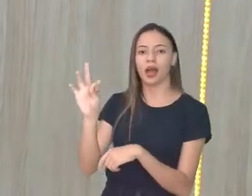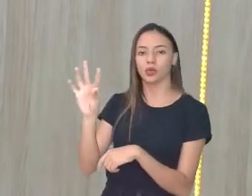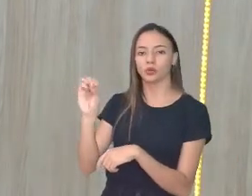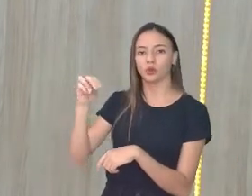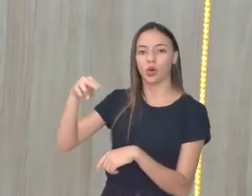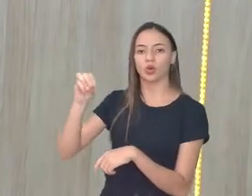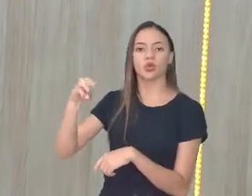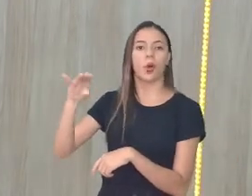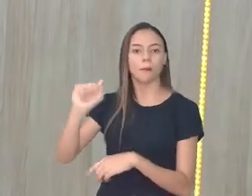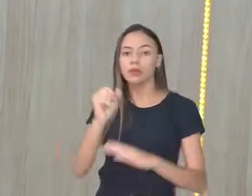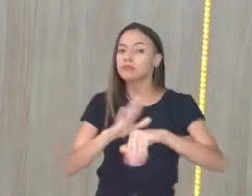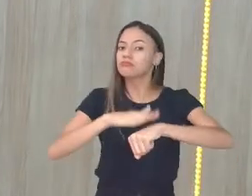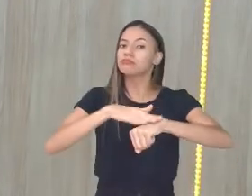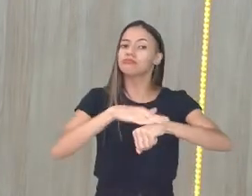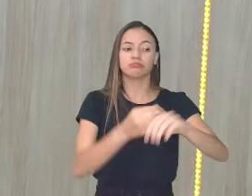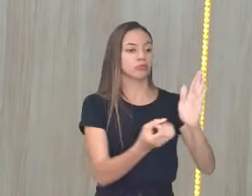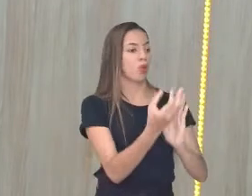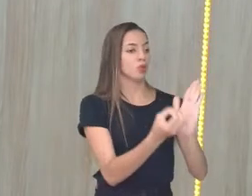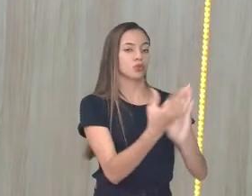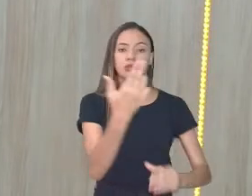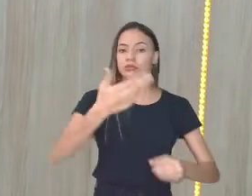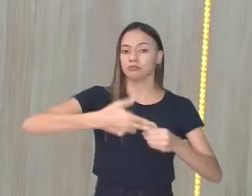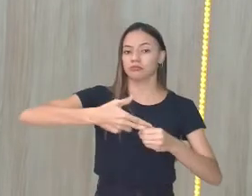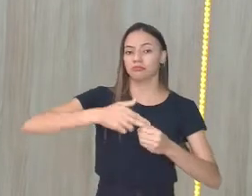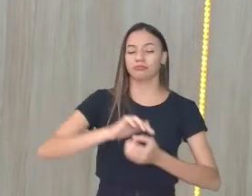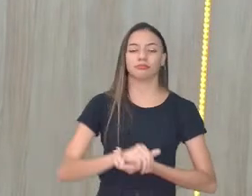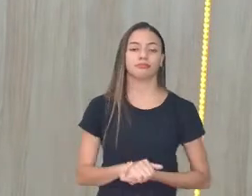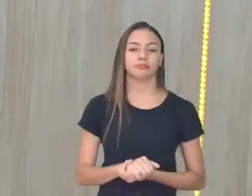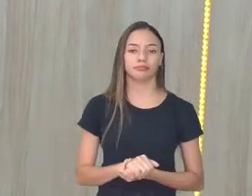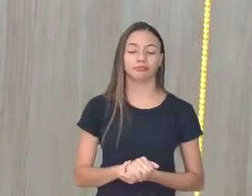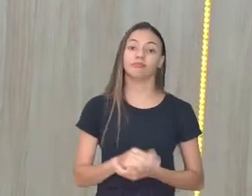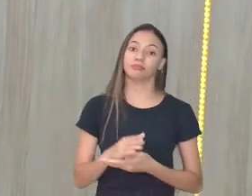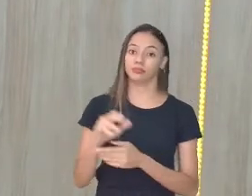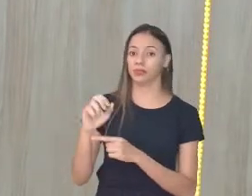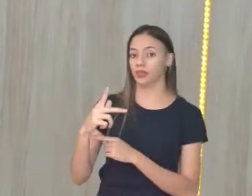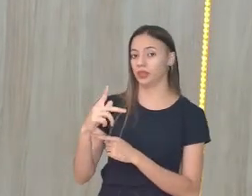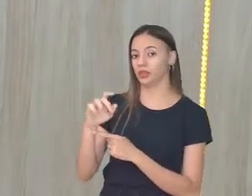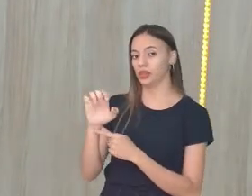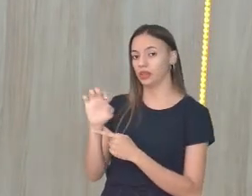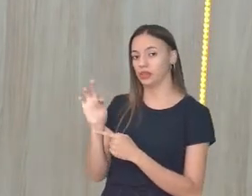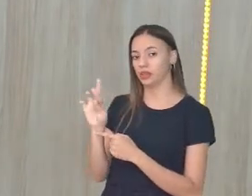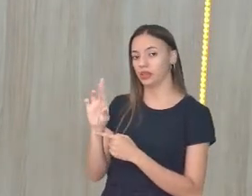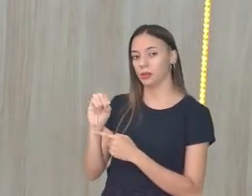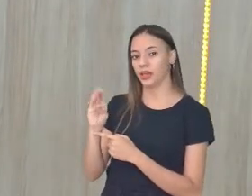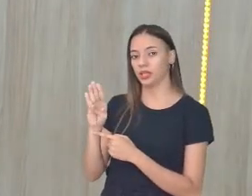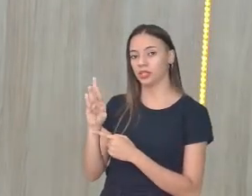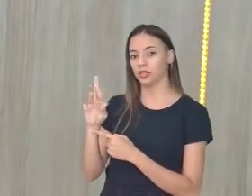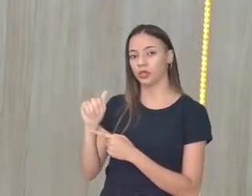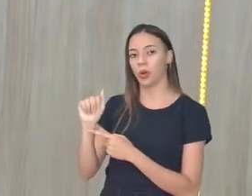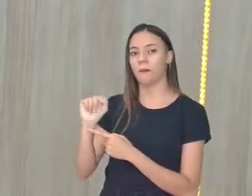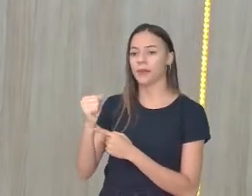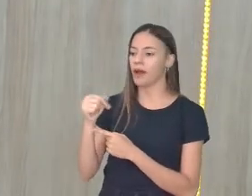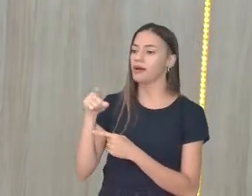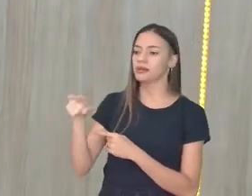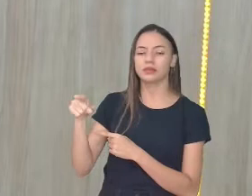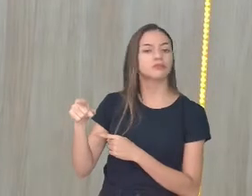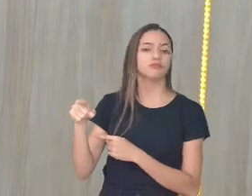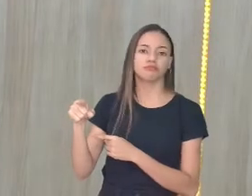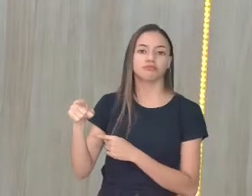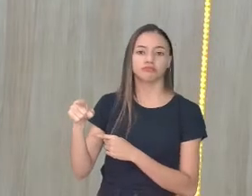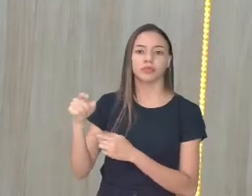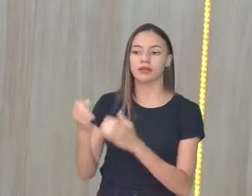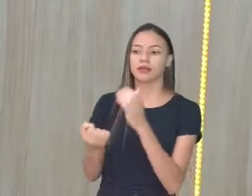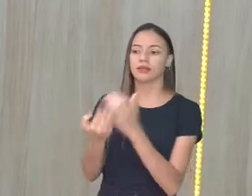autonomia na produção de combustíveis. E a Petrobras ela vem nessa dinâmica, né? E